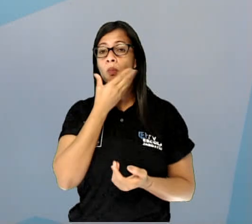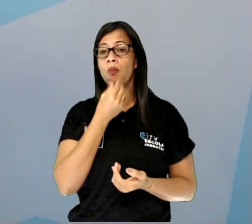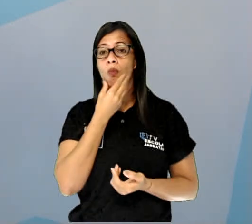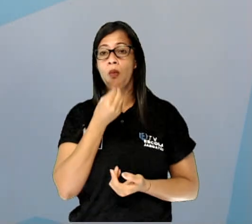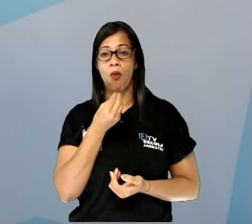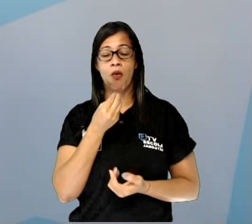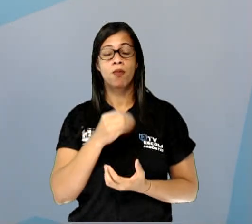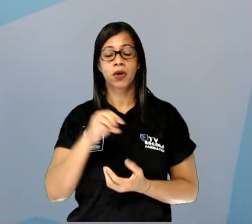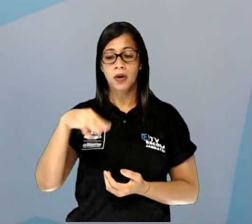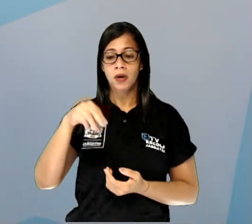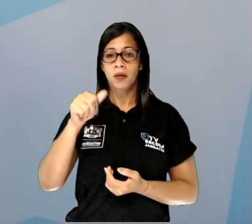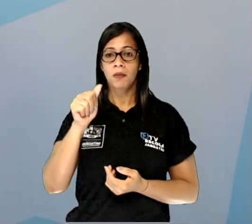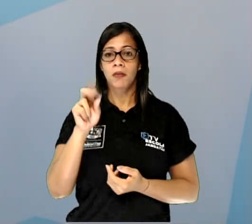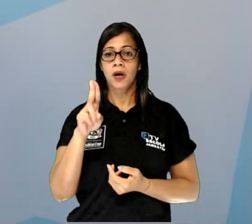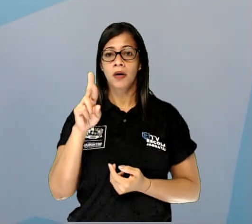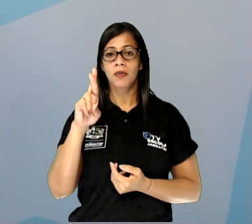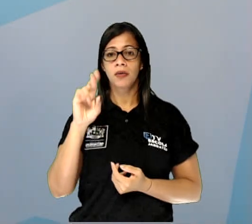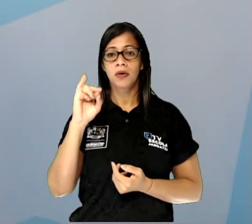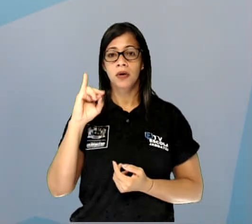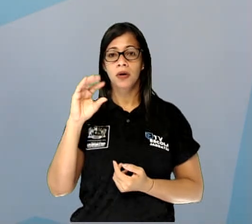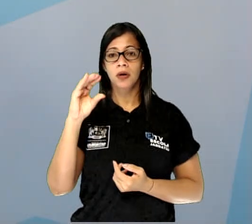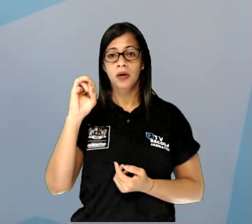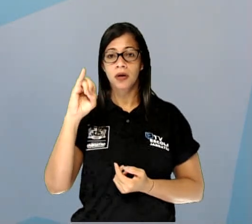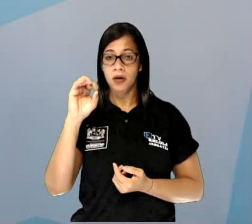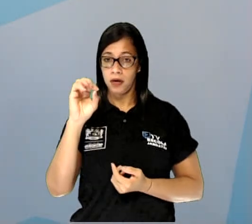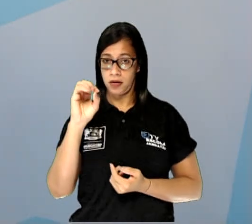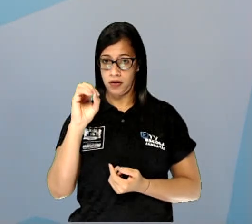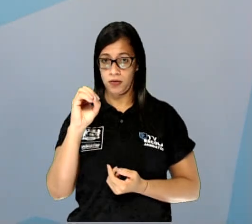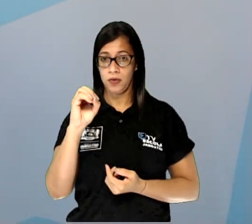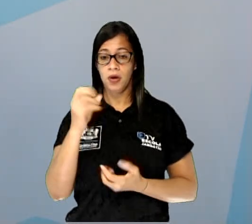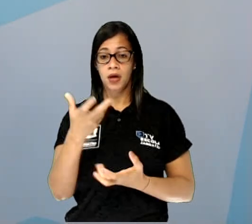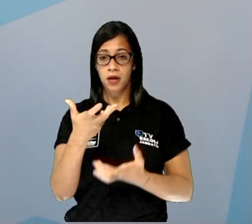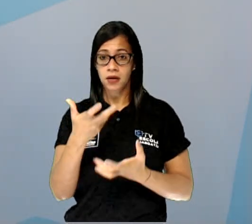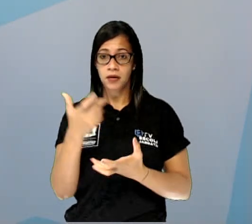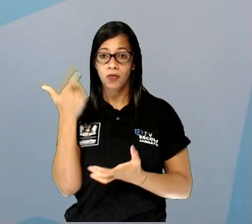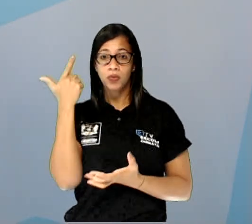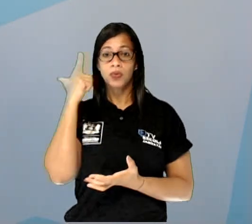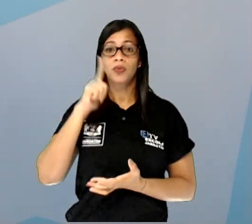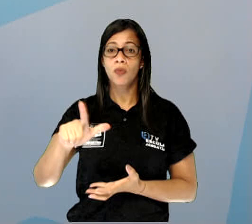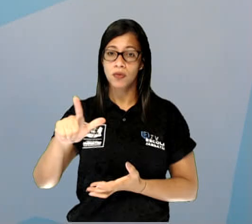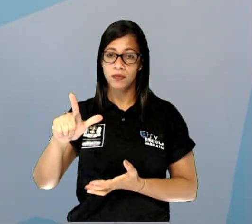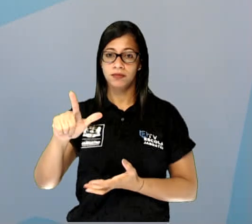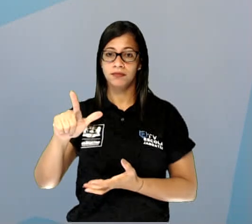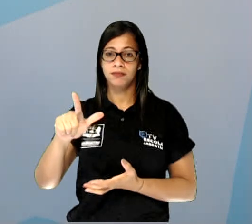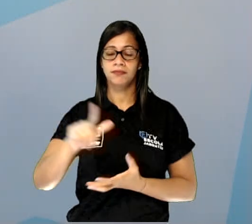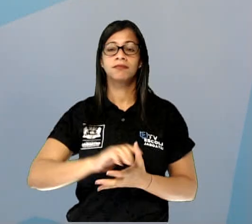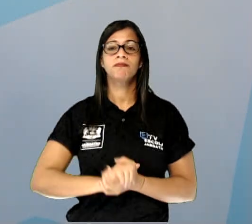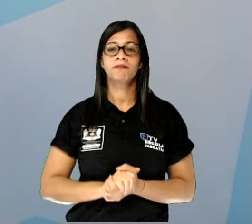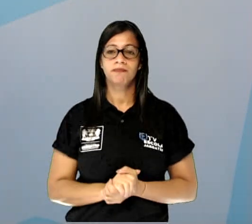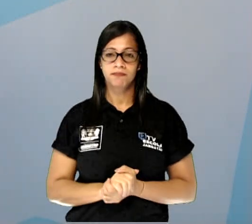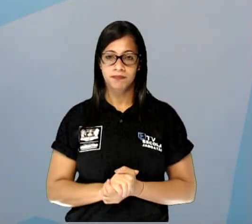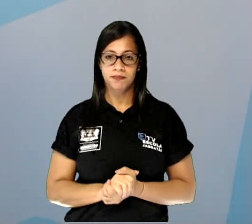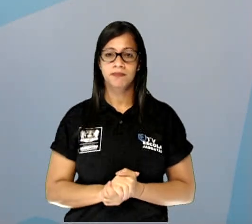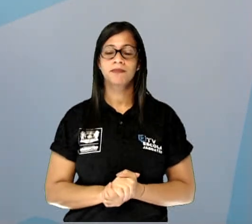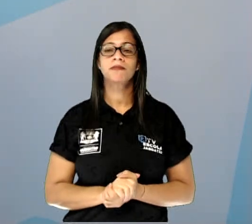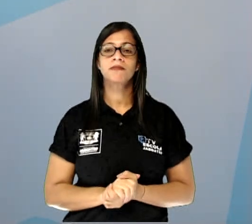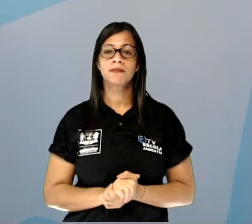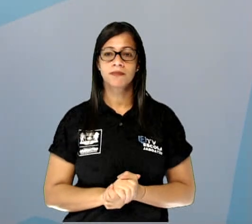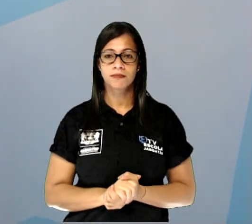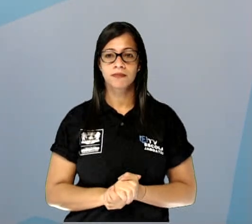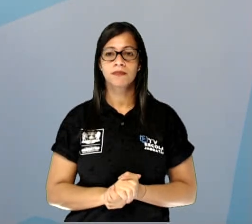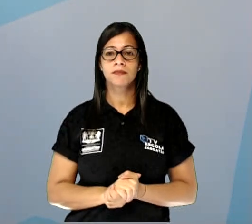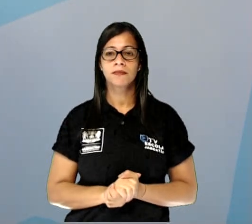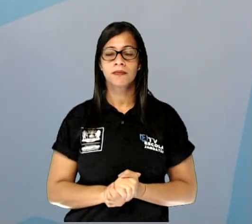Sabe aquele empreendedor que vai começar um negócio novo, que quer conquistar seus clientes? Bom, os holandeses assim fizeram, mandando o seu melhor